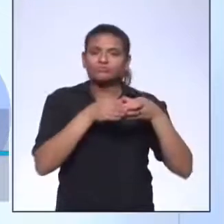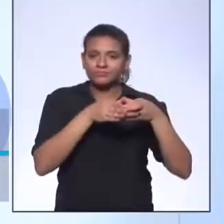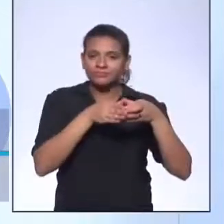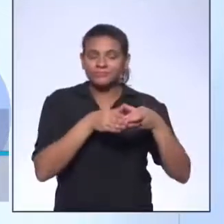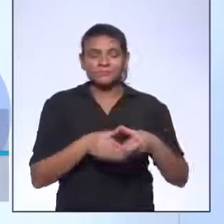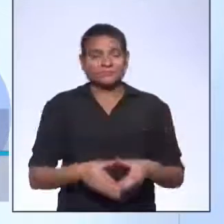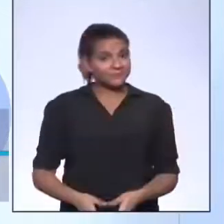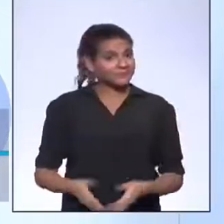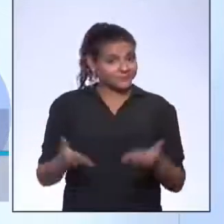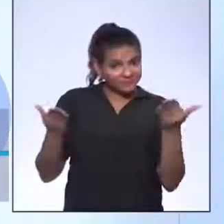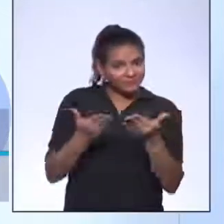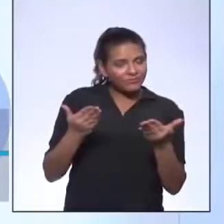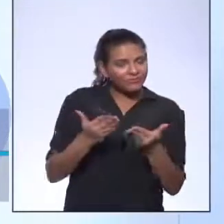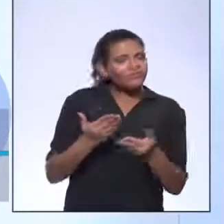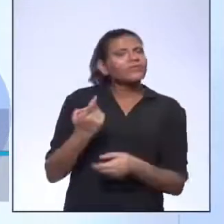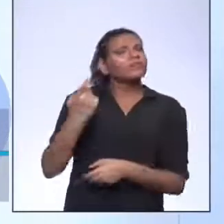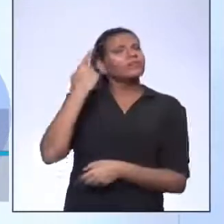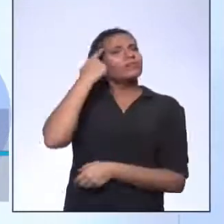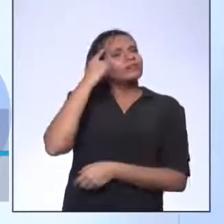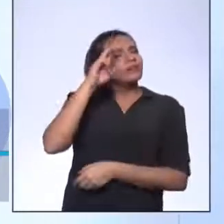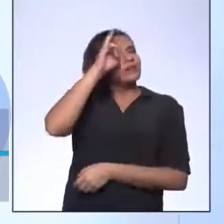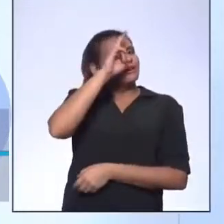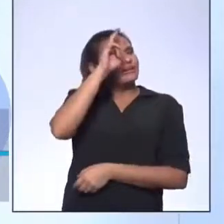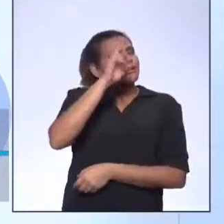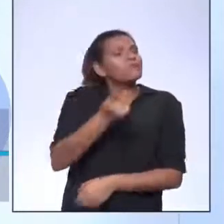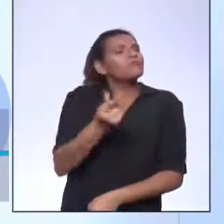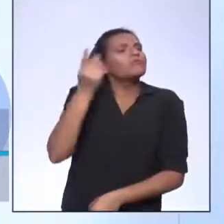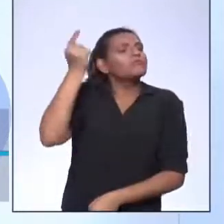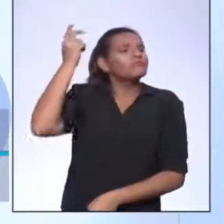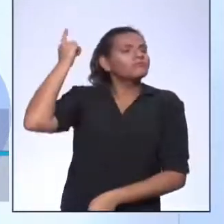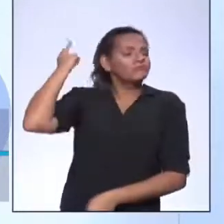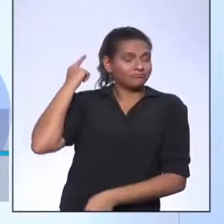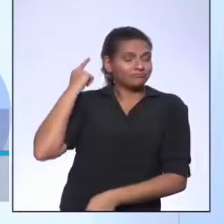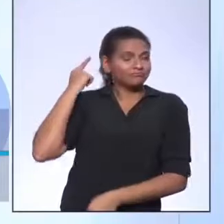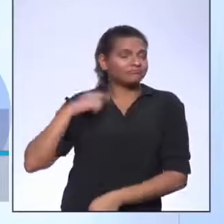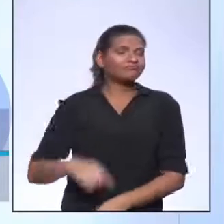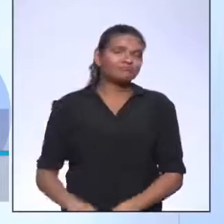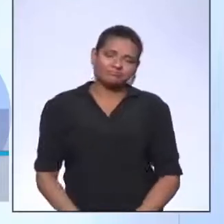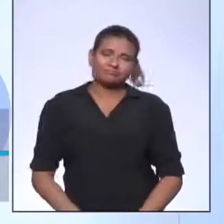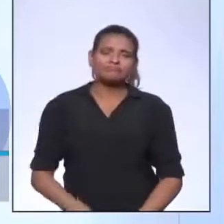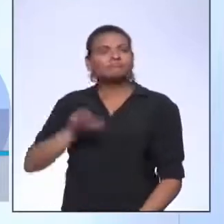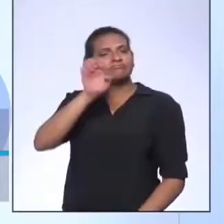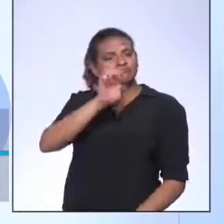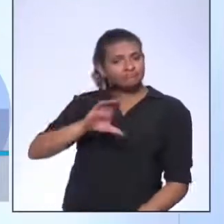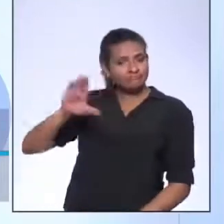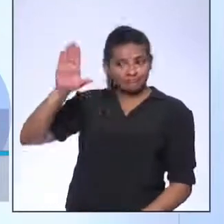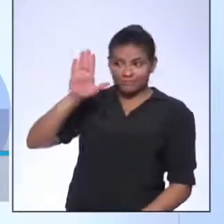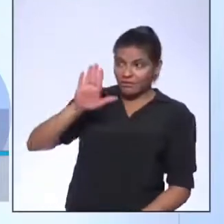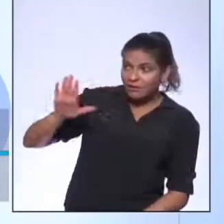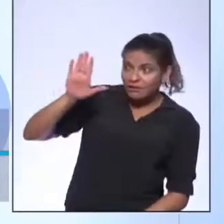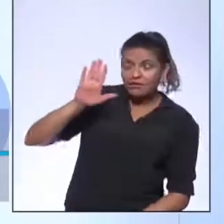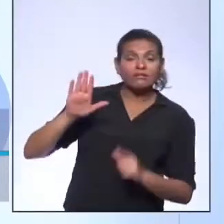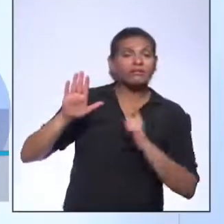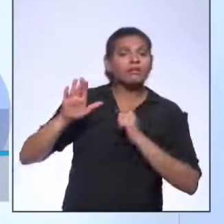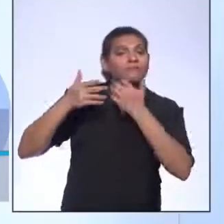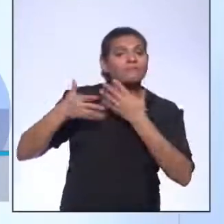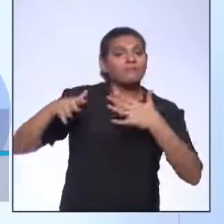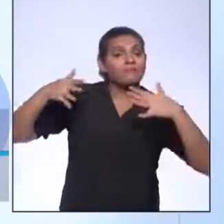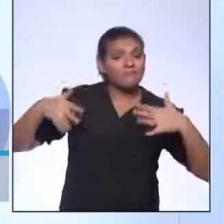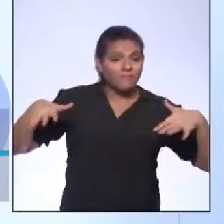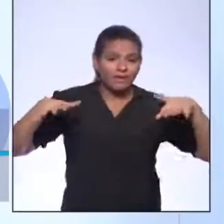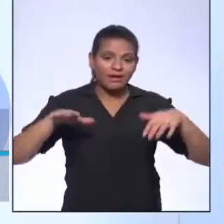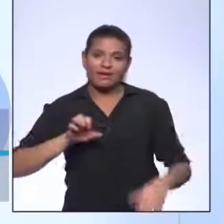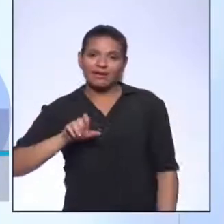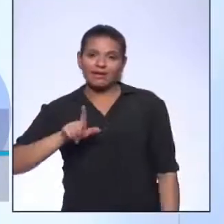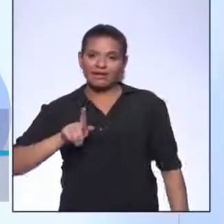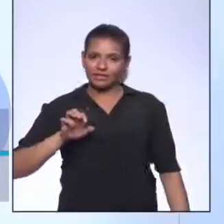da história. Então, nós estamos na Europa, esses povos eles estão ali no Mar Mediterrâneo, no Mar Egeu, e nós